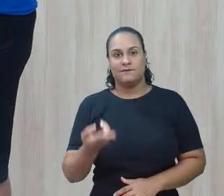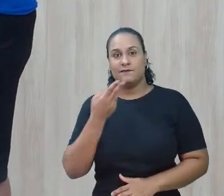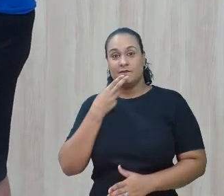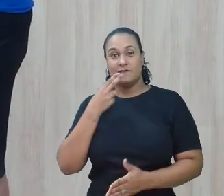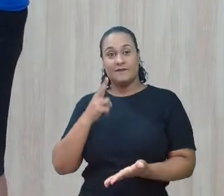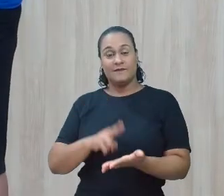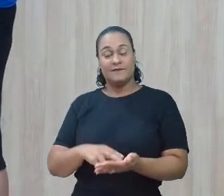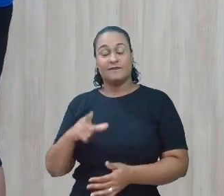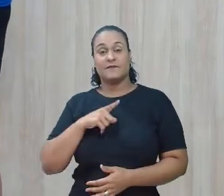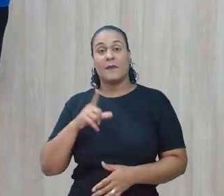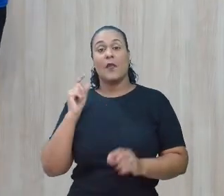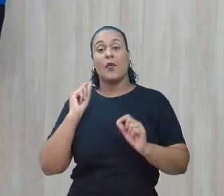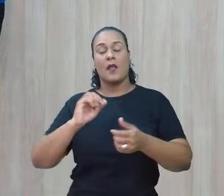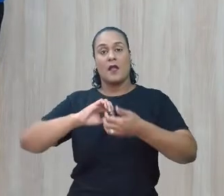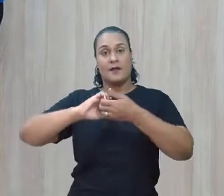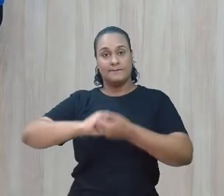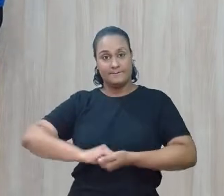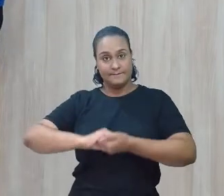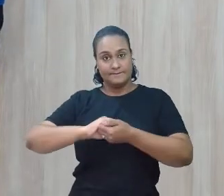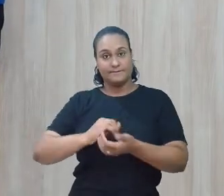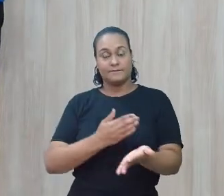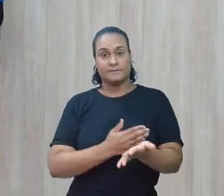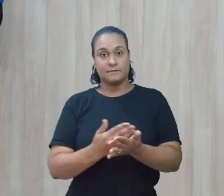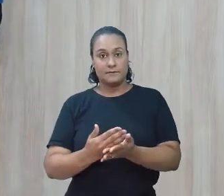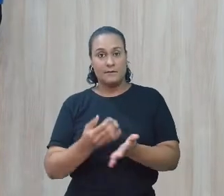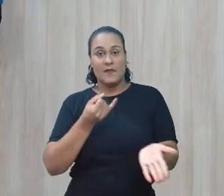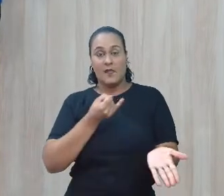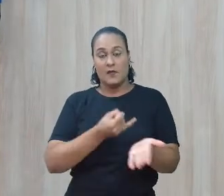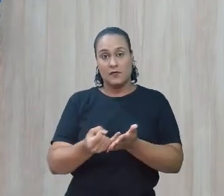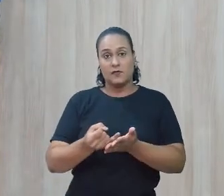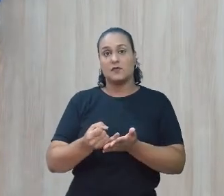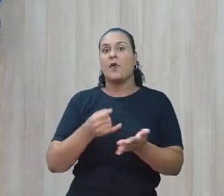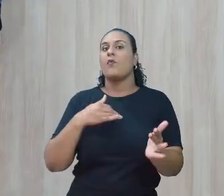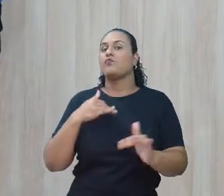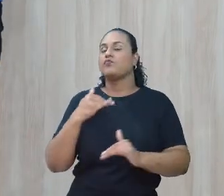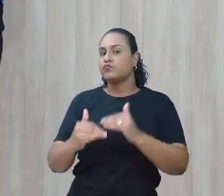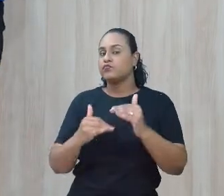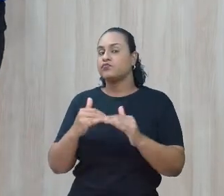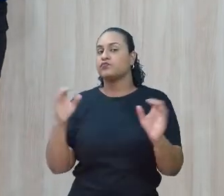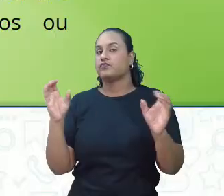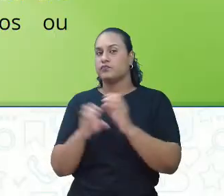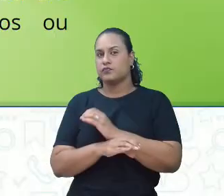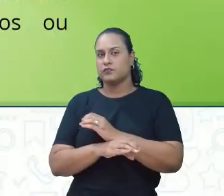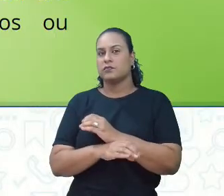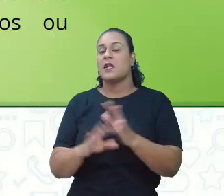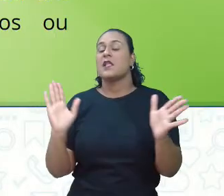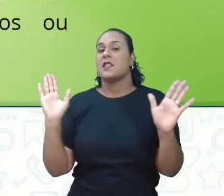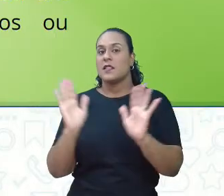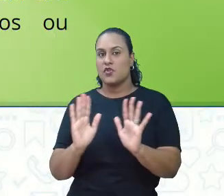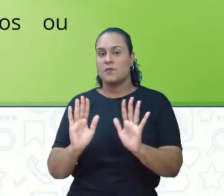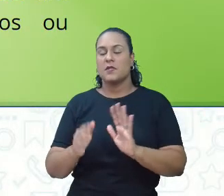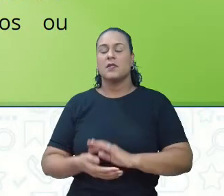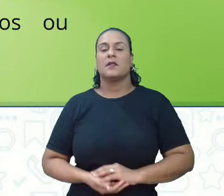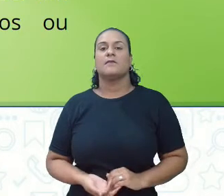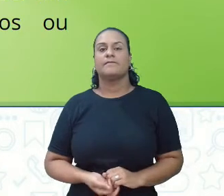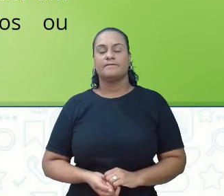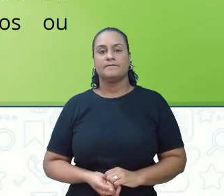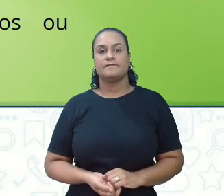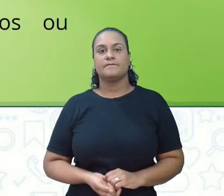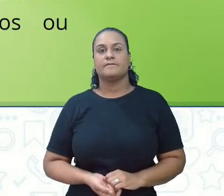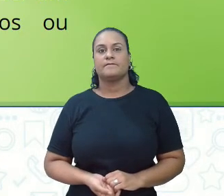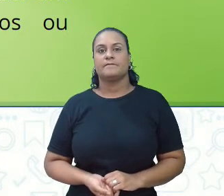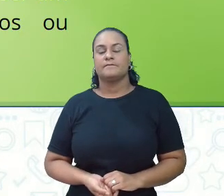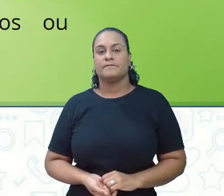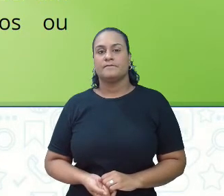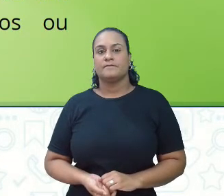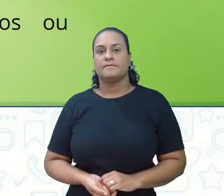composta pela saudação inicial, introdução, desenvolvimento, conclusão e despedida. A carta